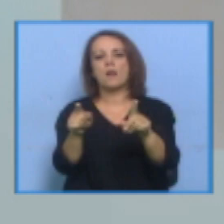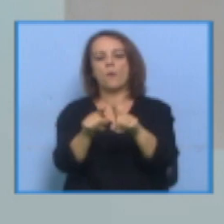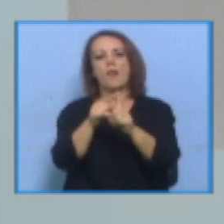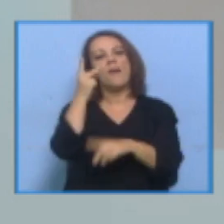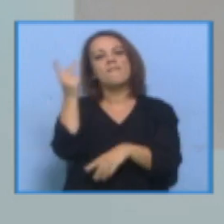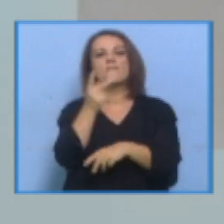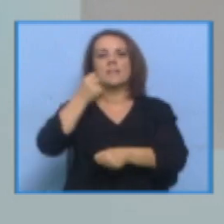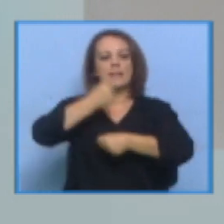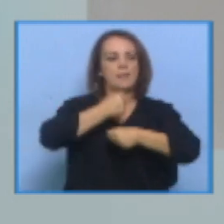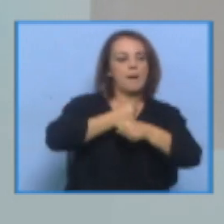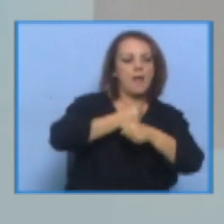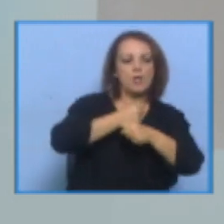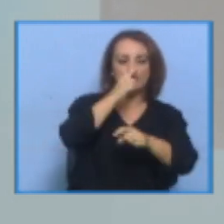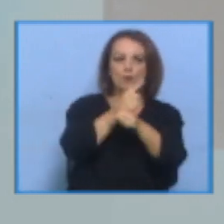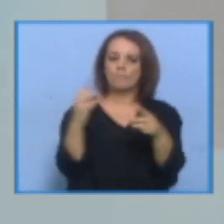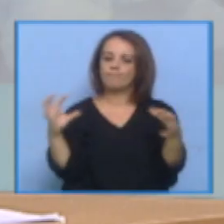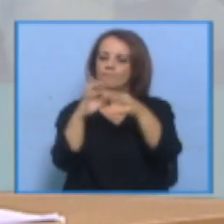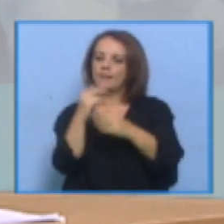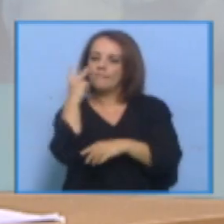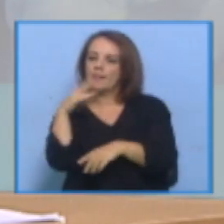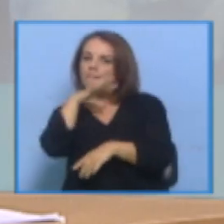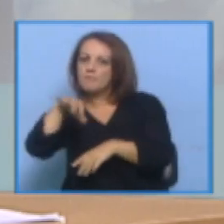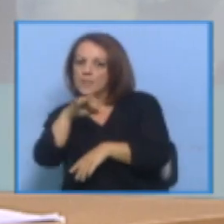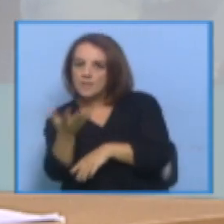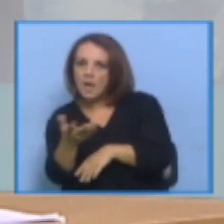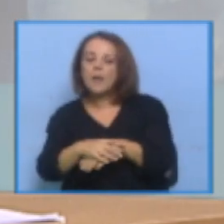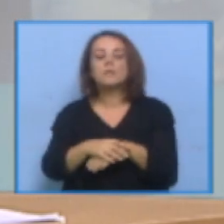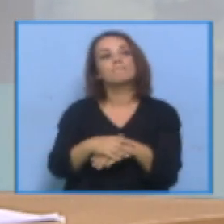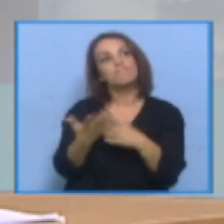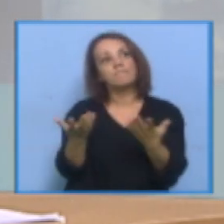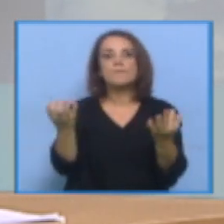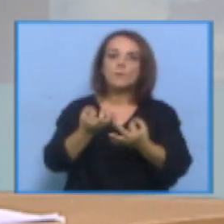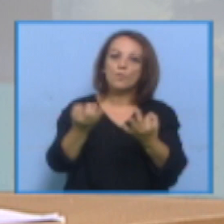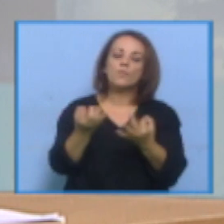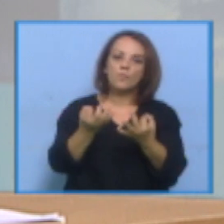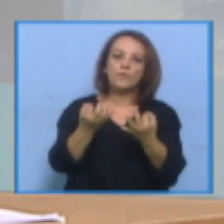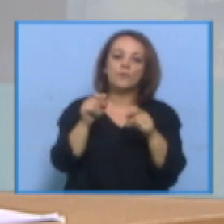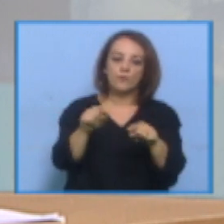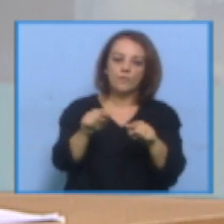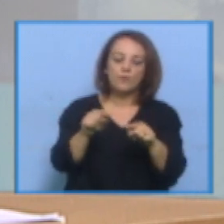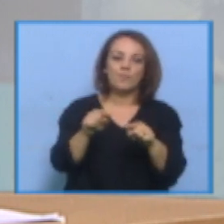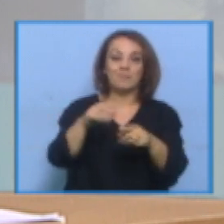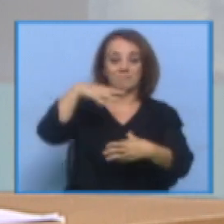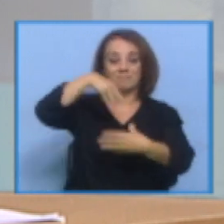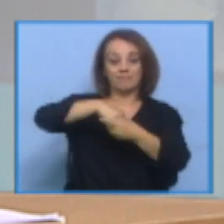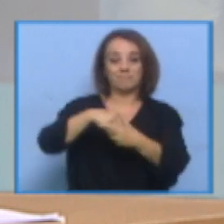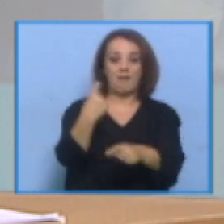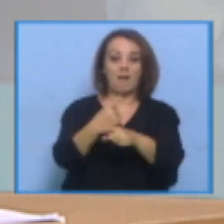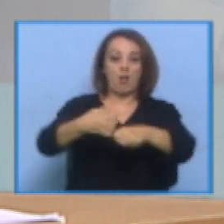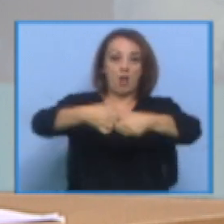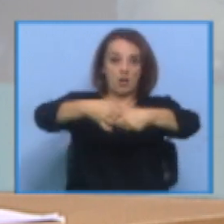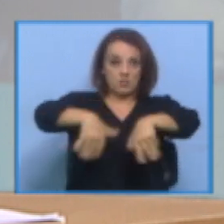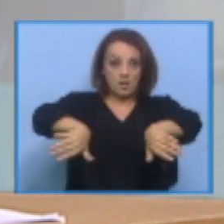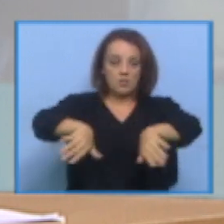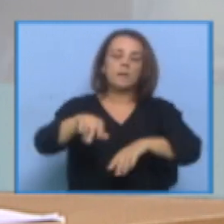mais compatível com a vida familiar? Não, trata-se também de, voltando à orgânica, nós temos agora